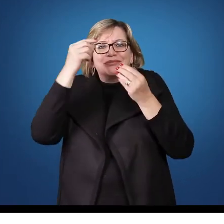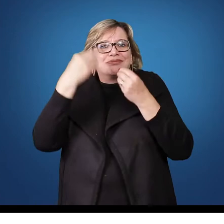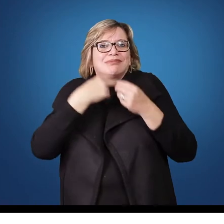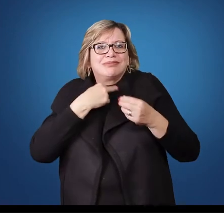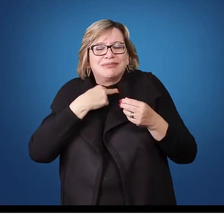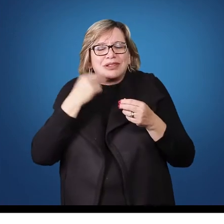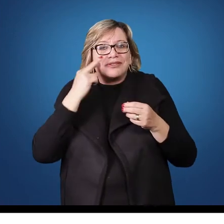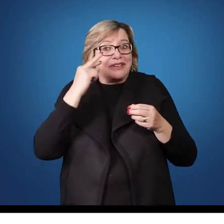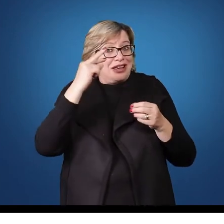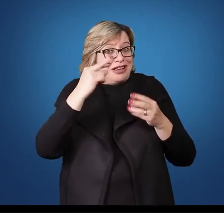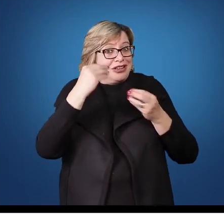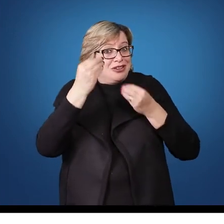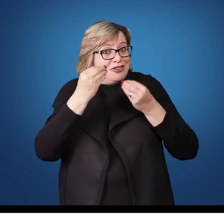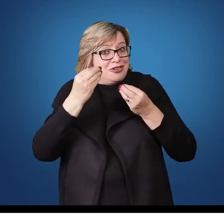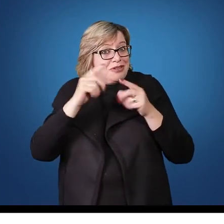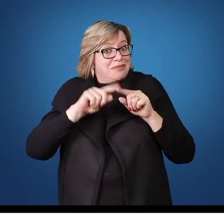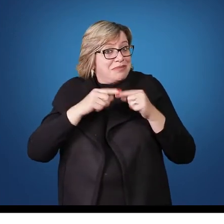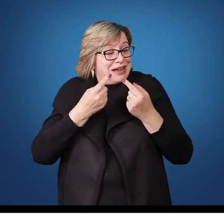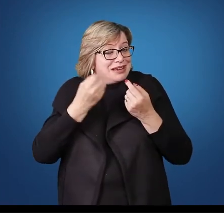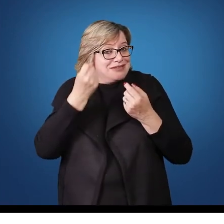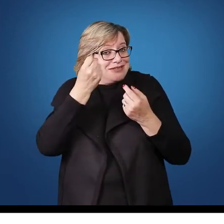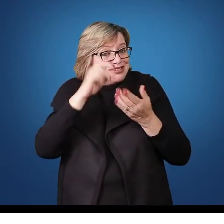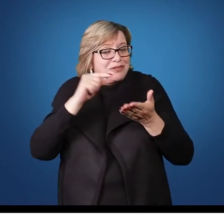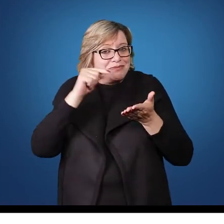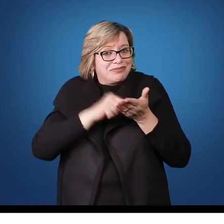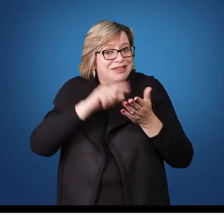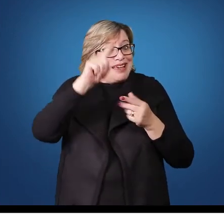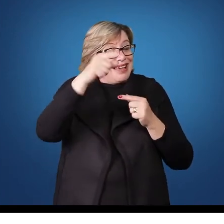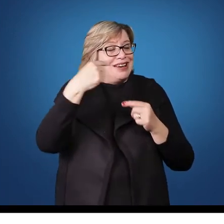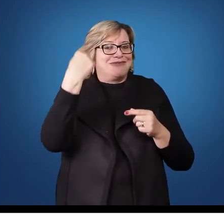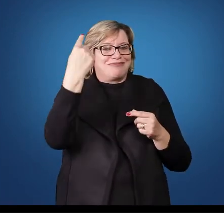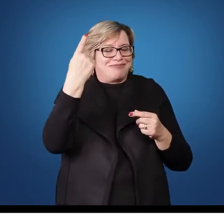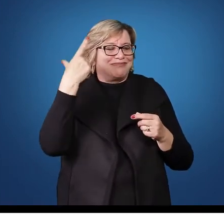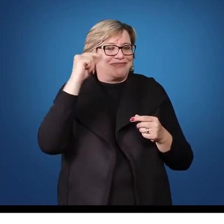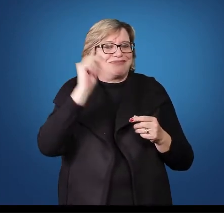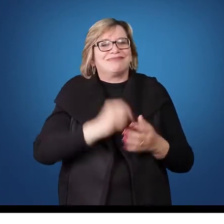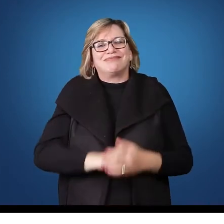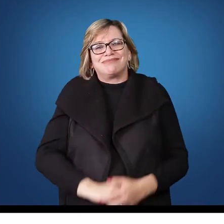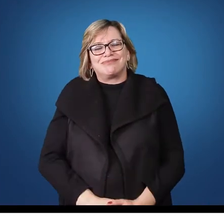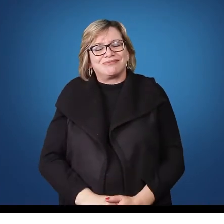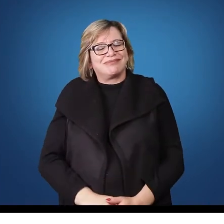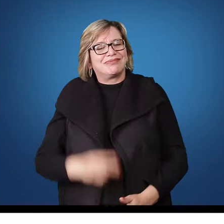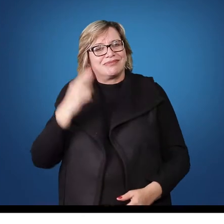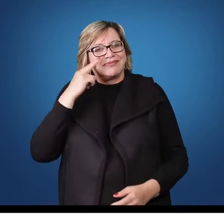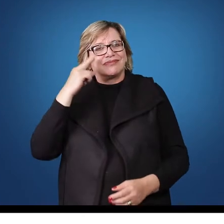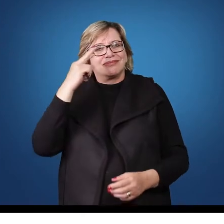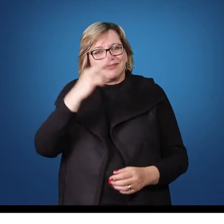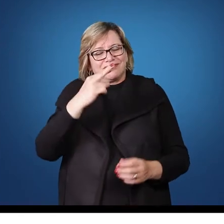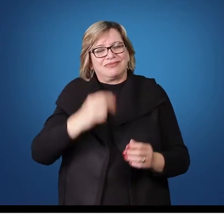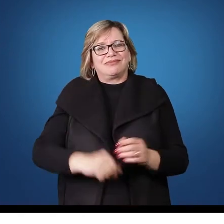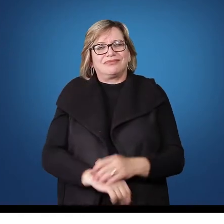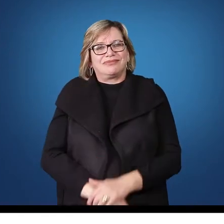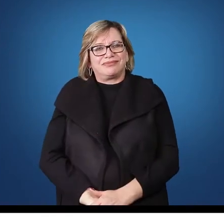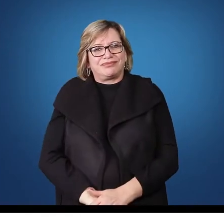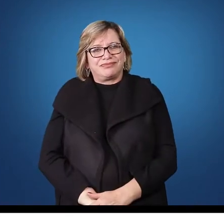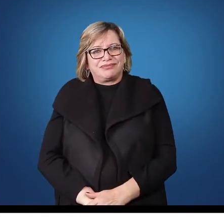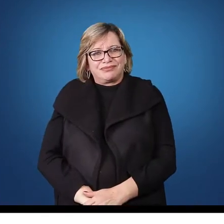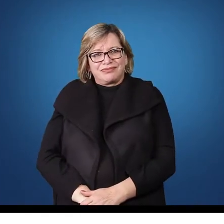passar para o outro lado. Mas se a bola quicar no chão, é ponto do adversário. Tudo bem? Vamos lá. Agora é um contra o outro.